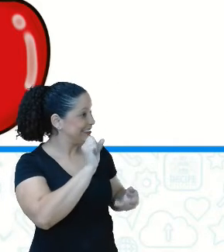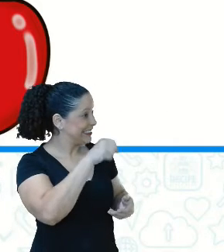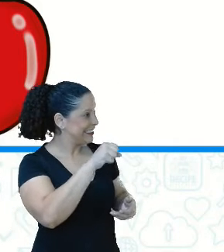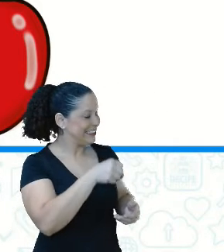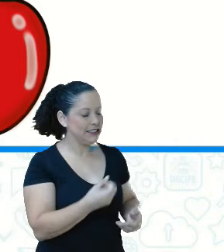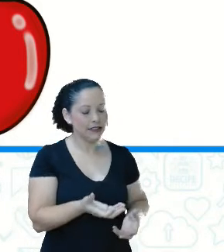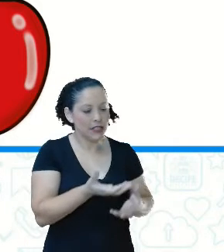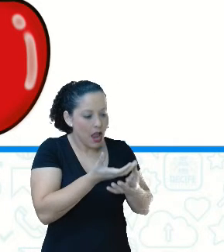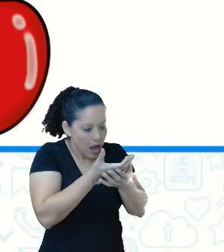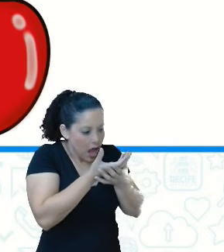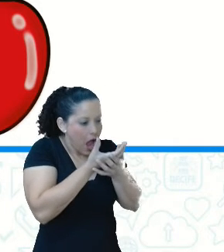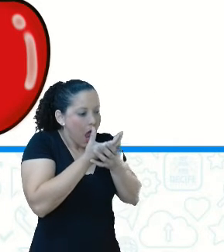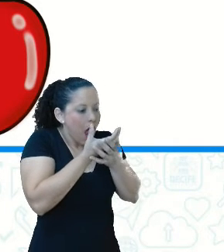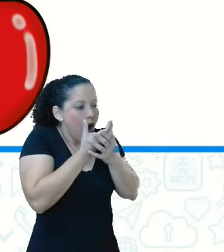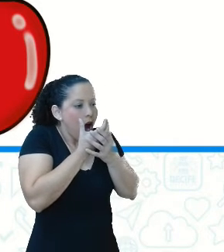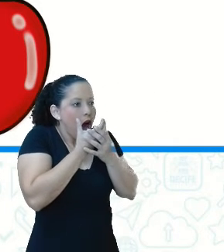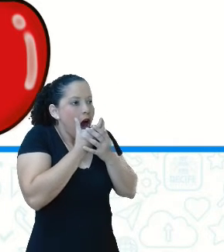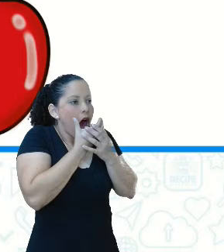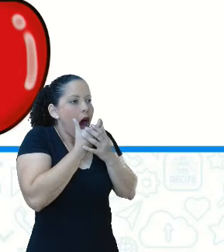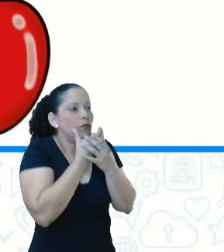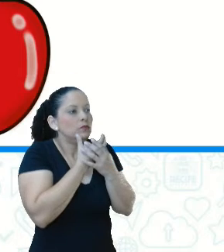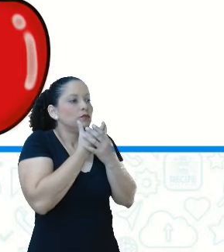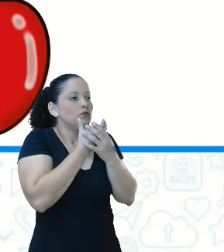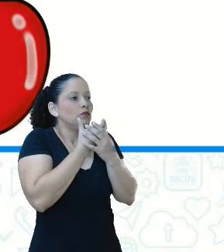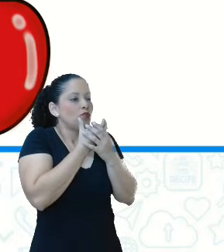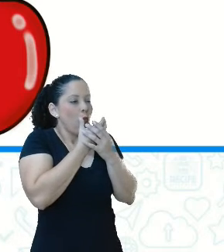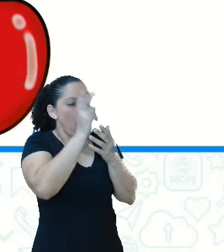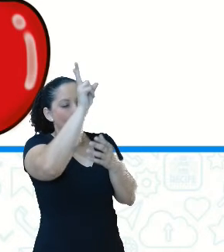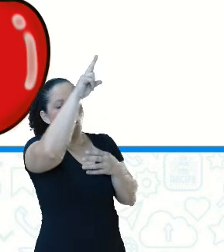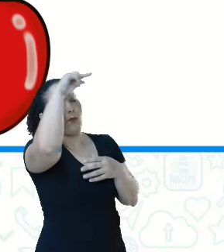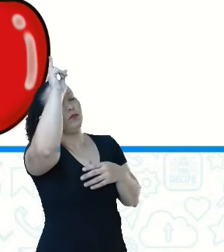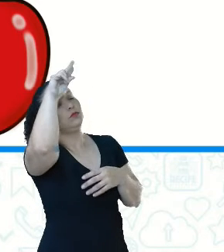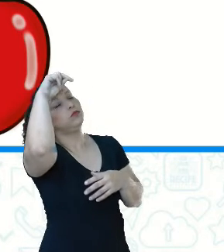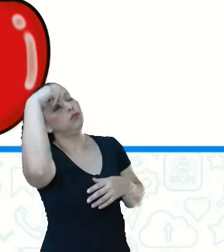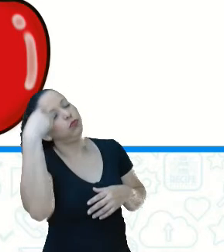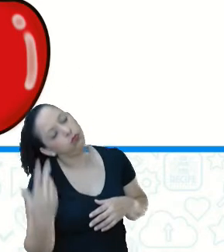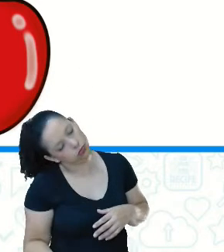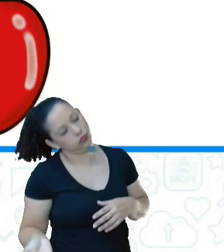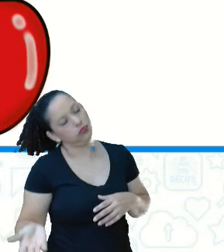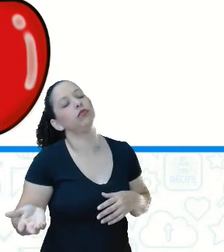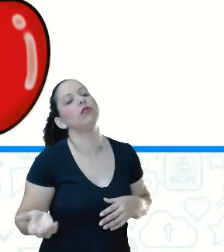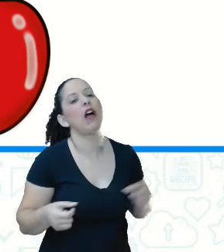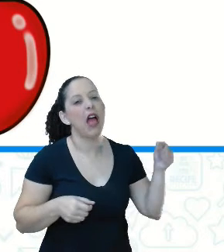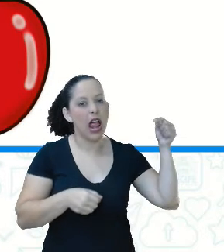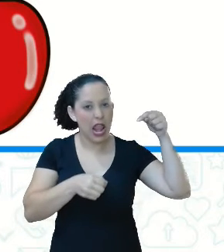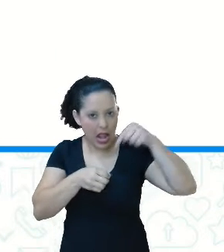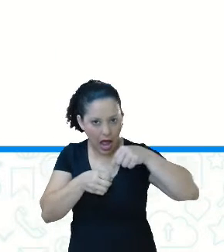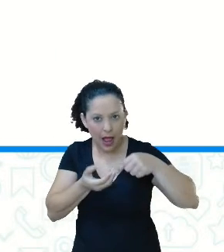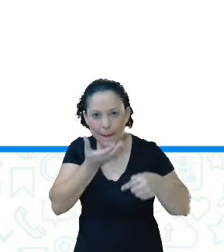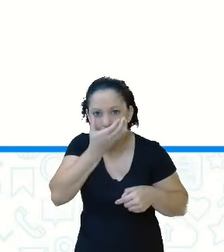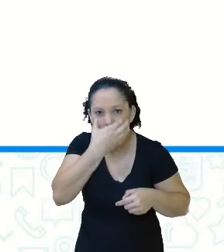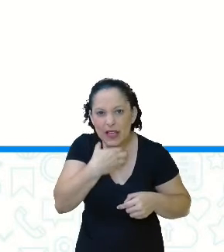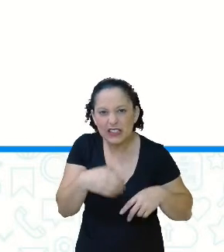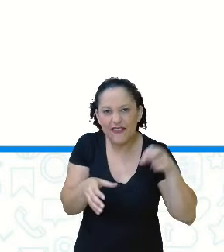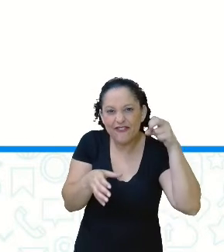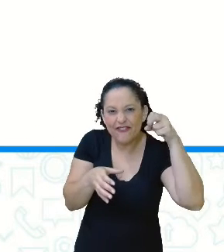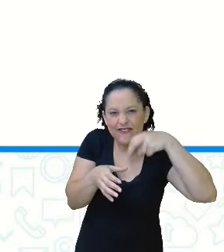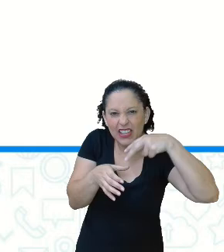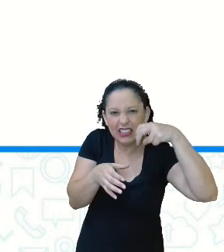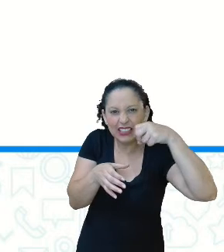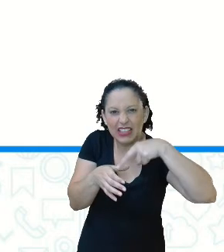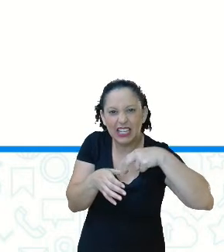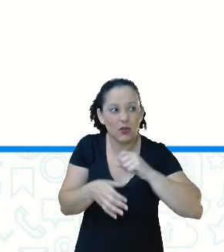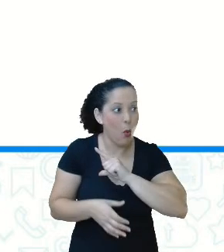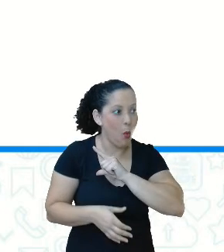mal mordeu a maçã, caiu desmaiada no chão. A maçã da rainha estava envenenada e a rainha fugiu a